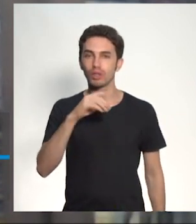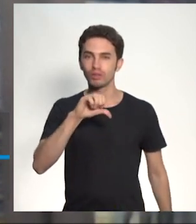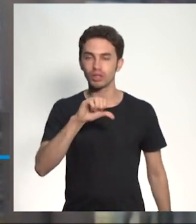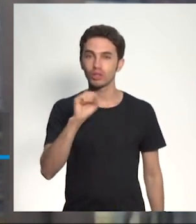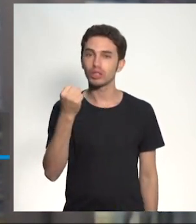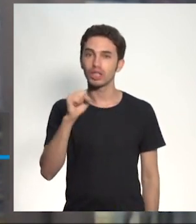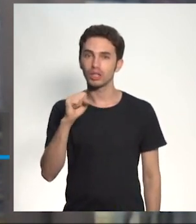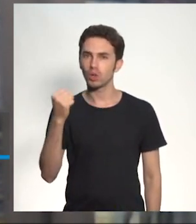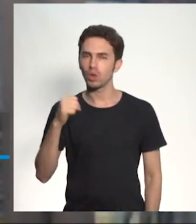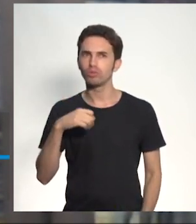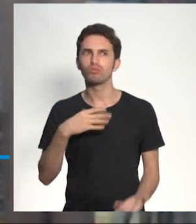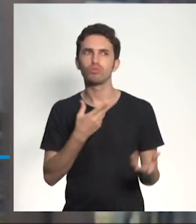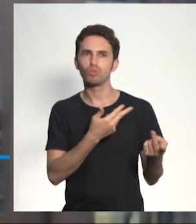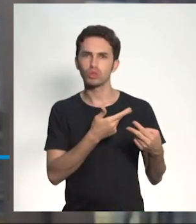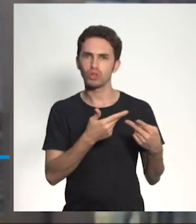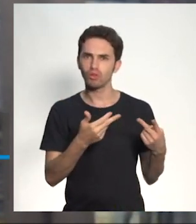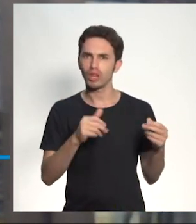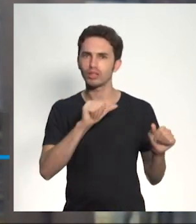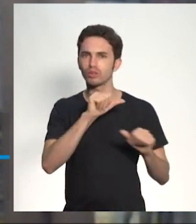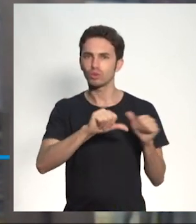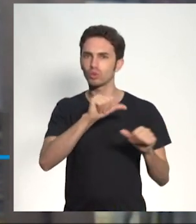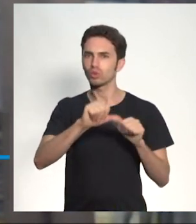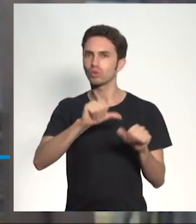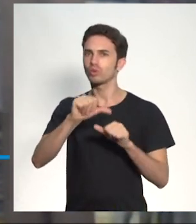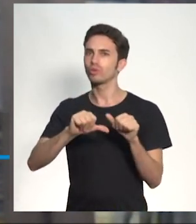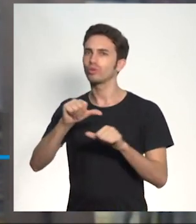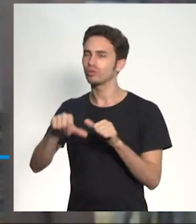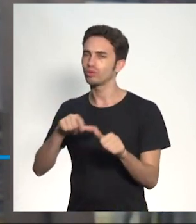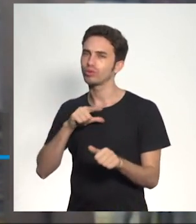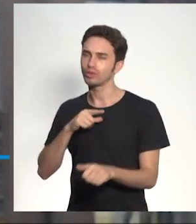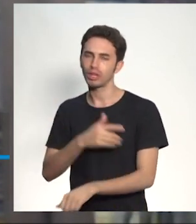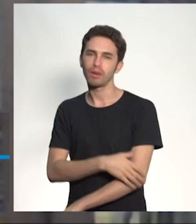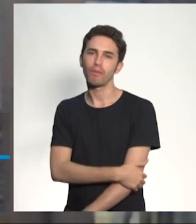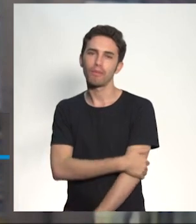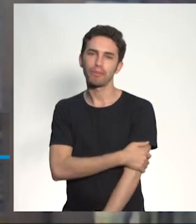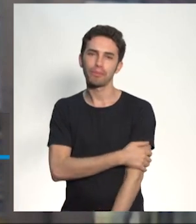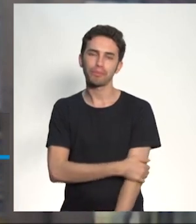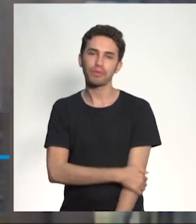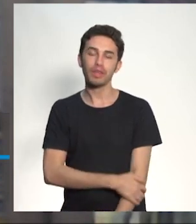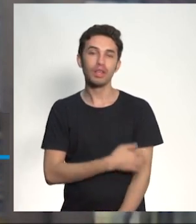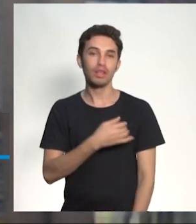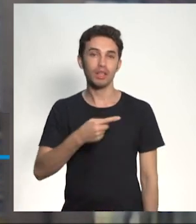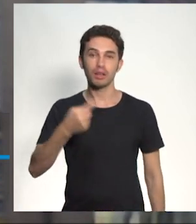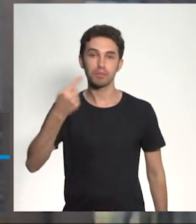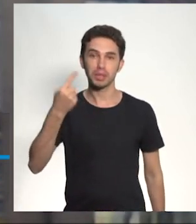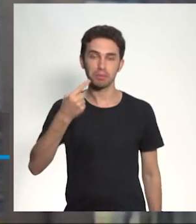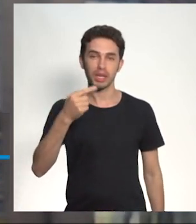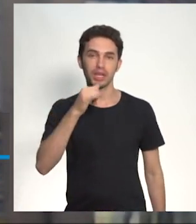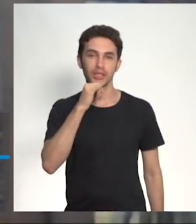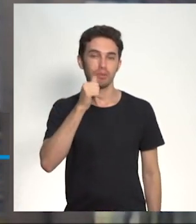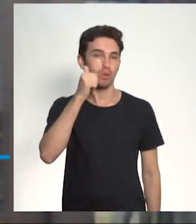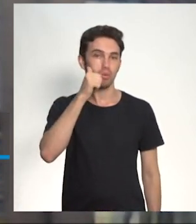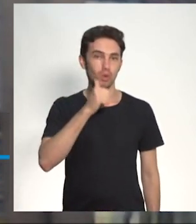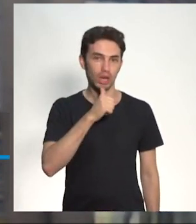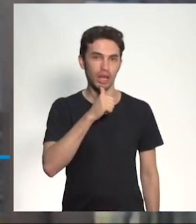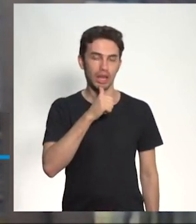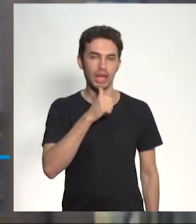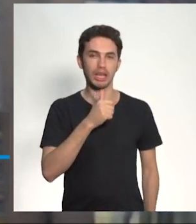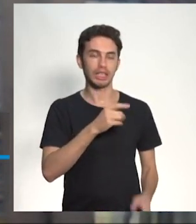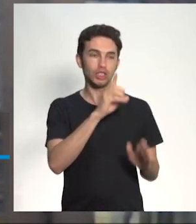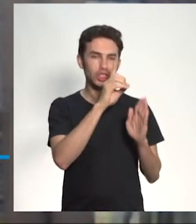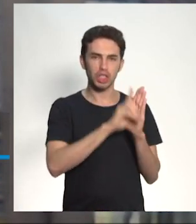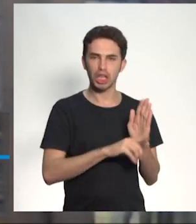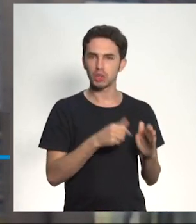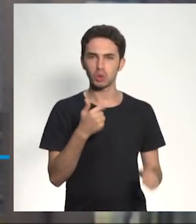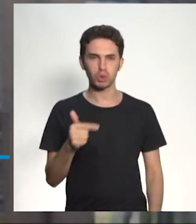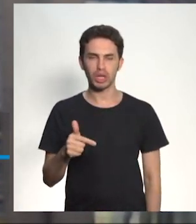1988, quantas coisas mudaram, né? Então, nós não tivemos na primeira Constituição o direito das mulheres,